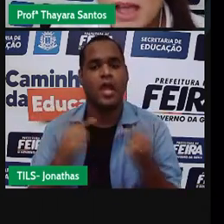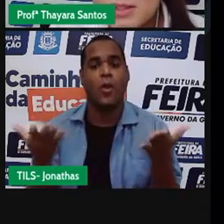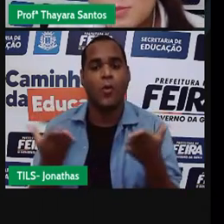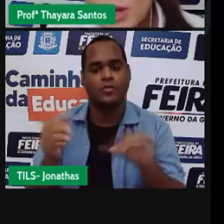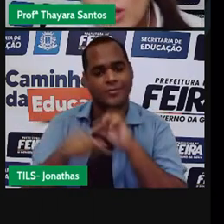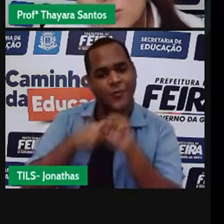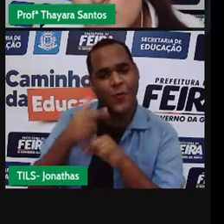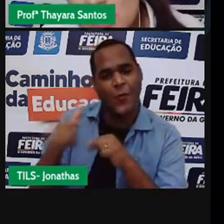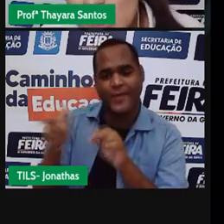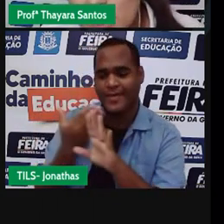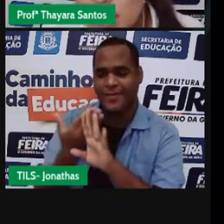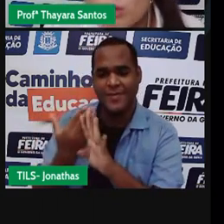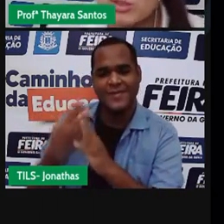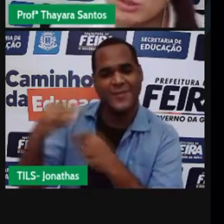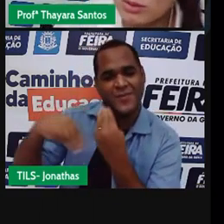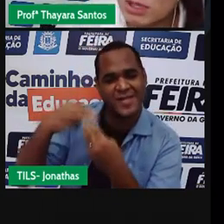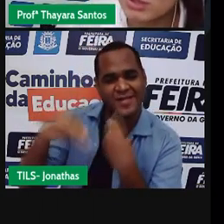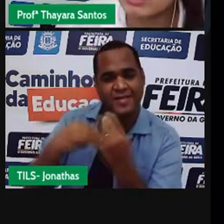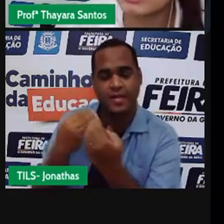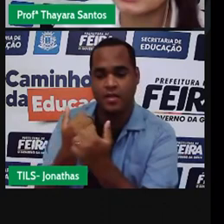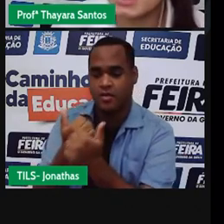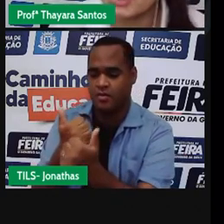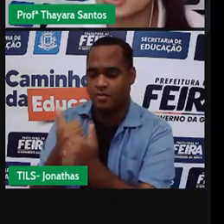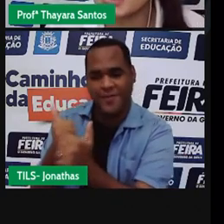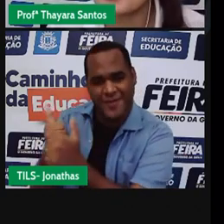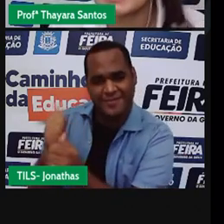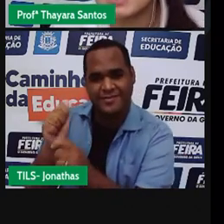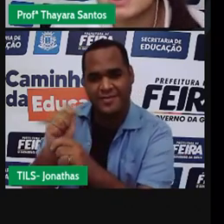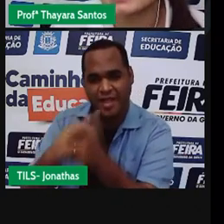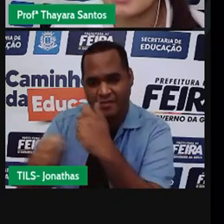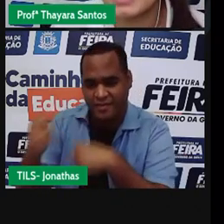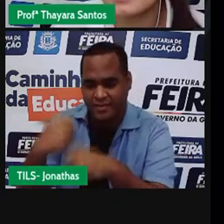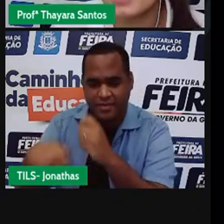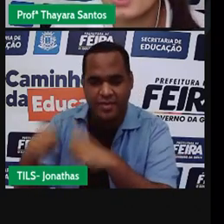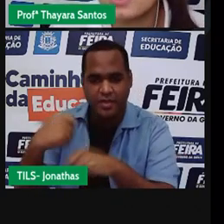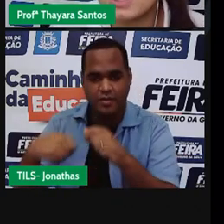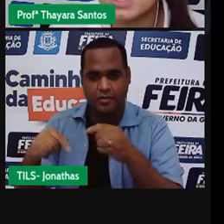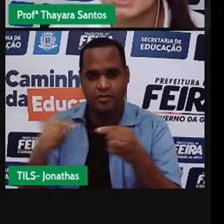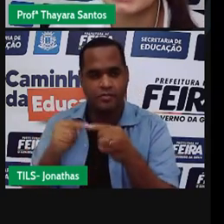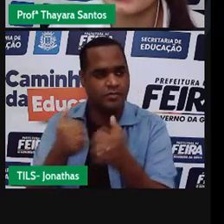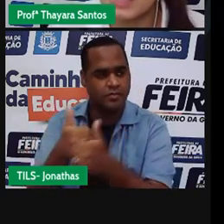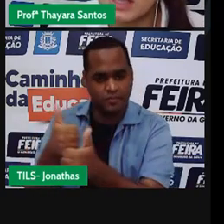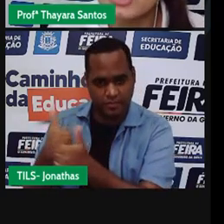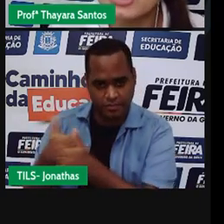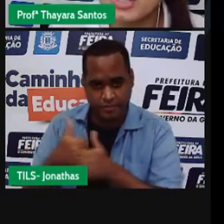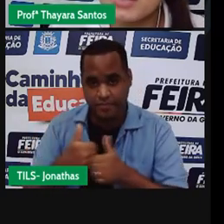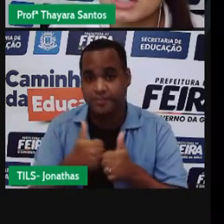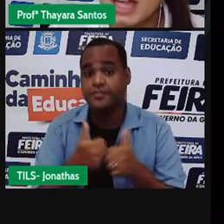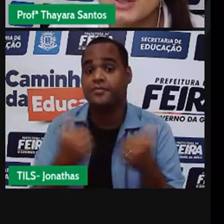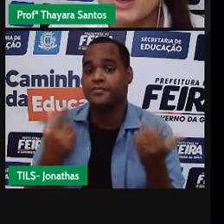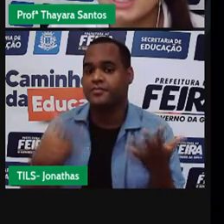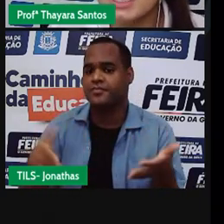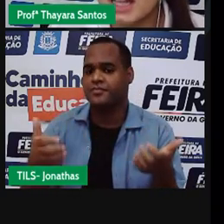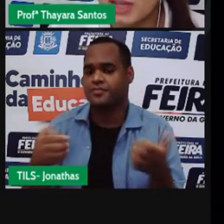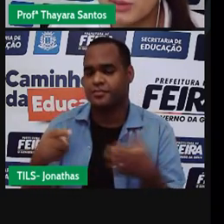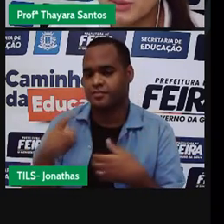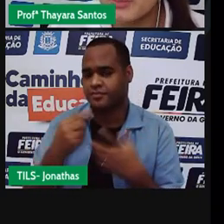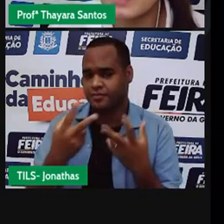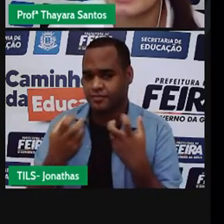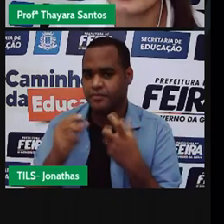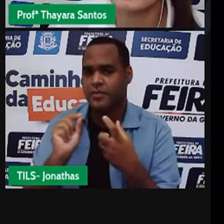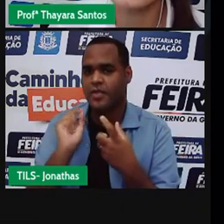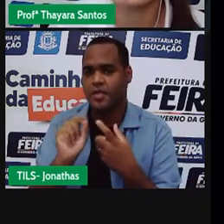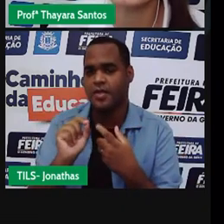moléculas mais próximas aqui, continuam se agitando, mas elas estão mais próximas. Então aqui a gente tem um estado